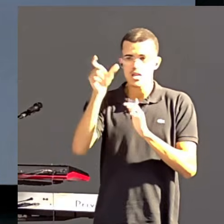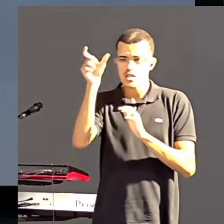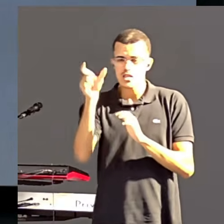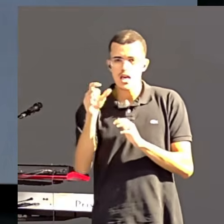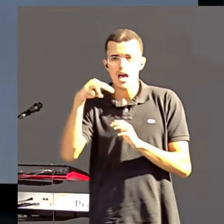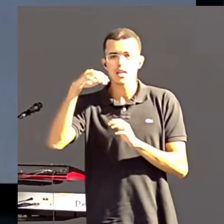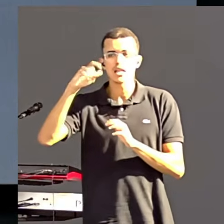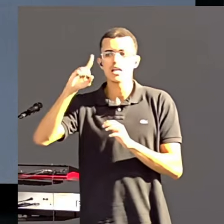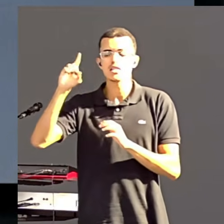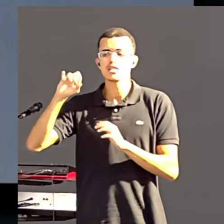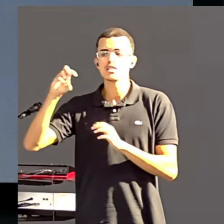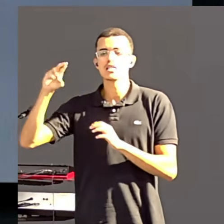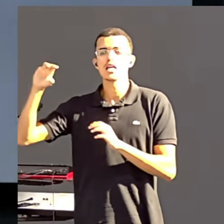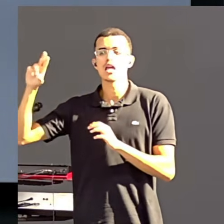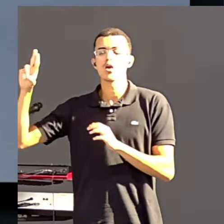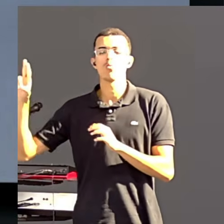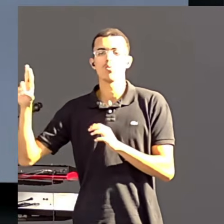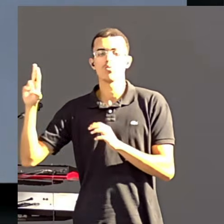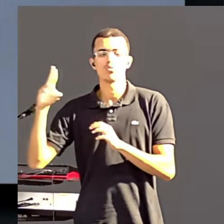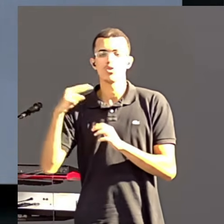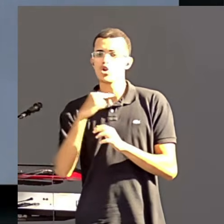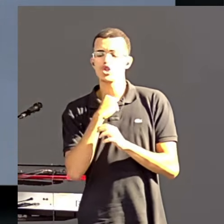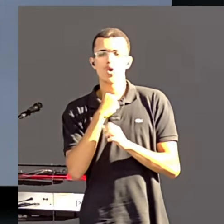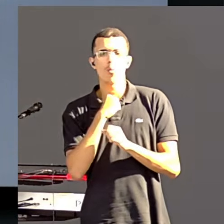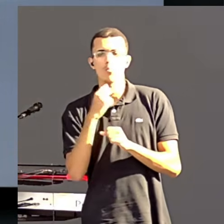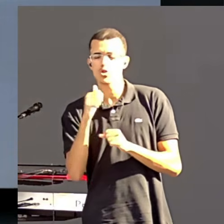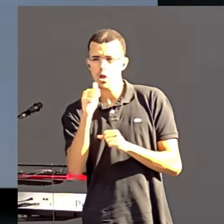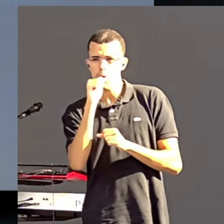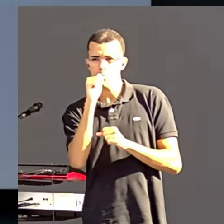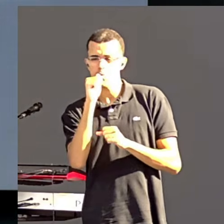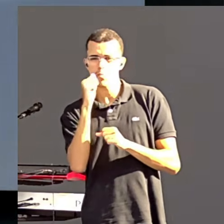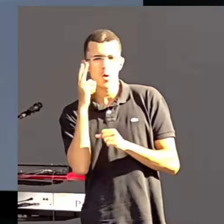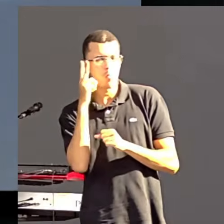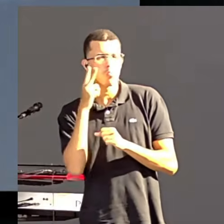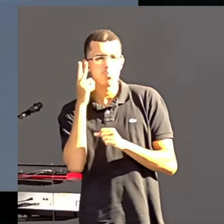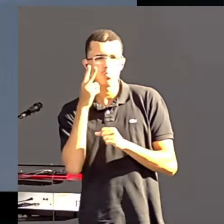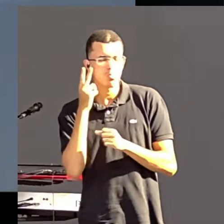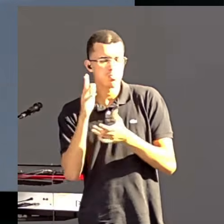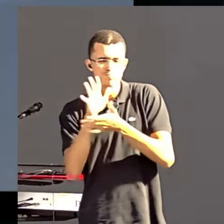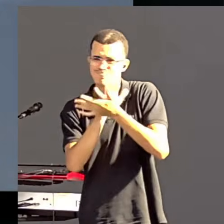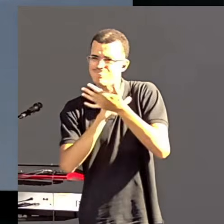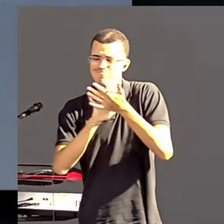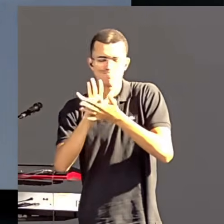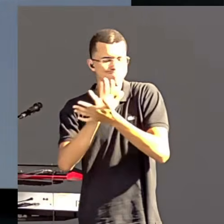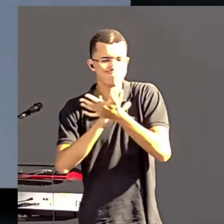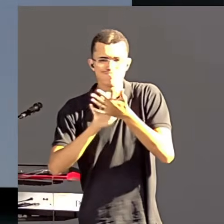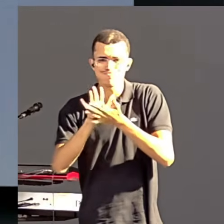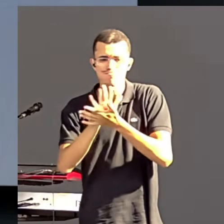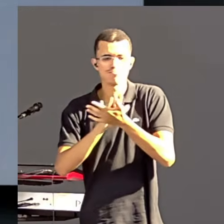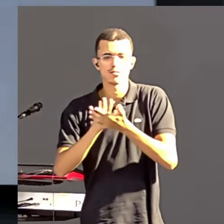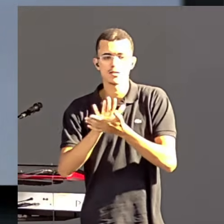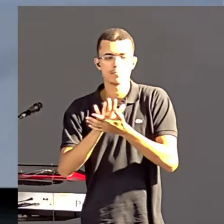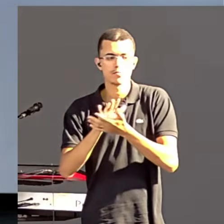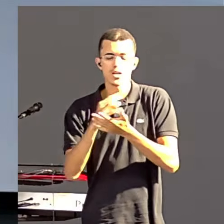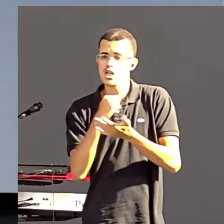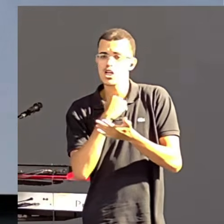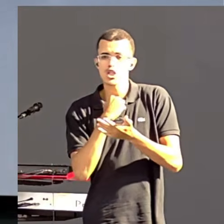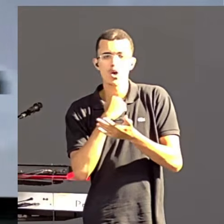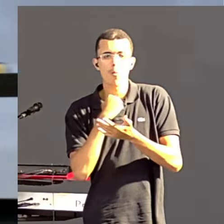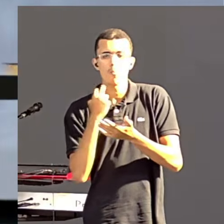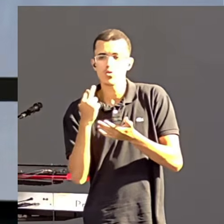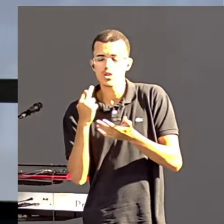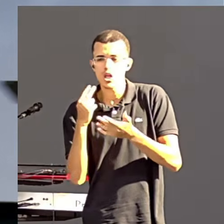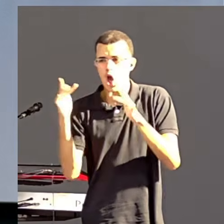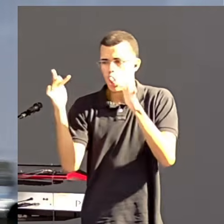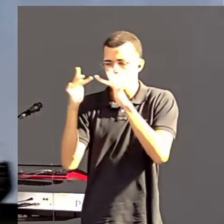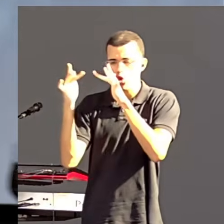nazireu tinha que ser separado. Não podia beber nenhuma bebida fermentada. Nenhuma. Zero. Não podia tocar